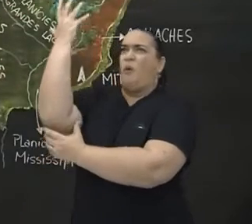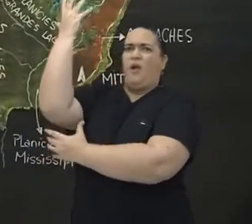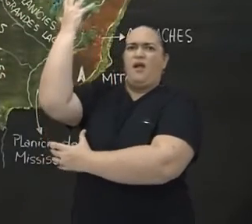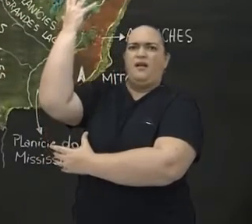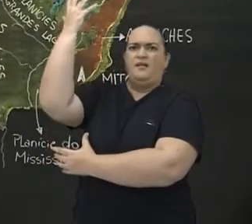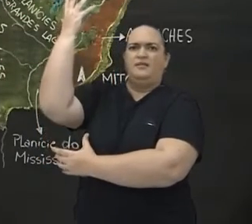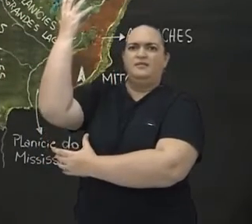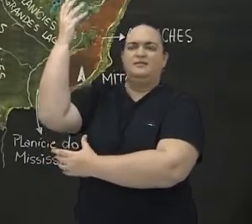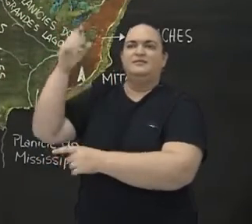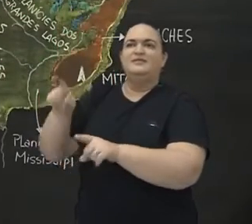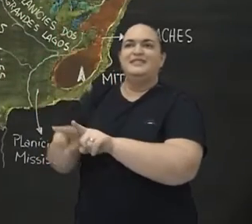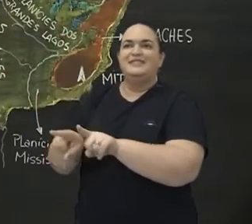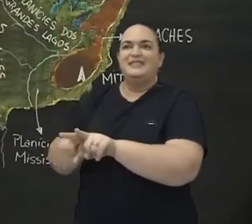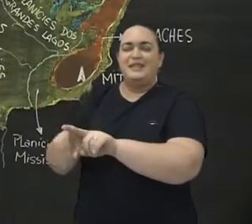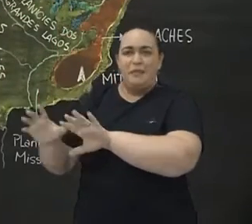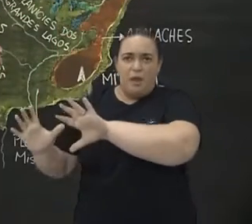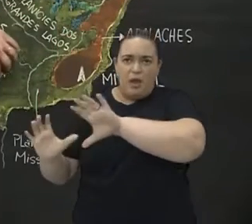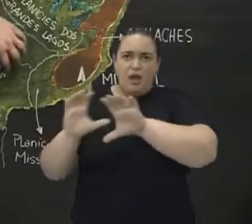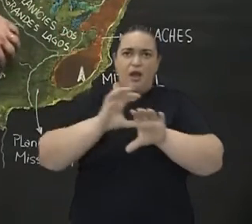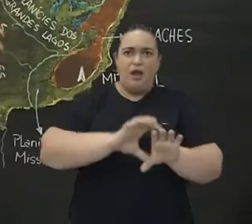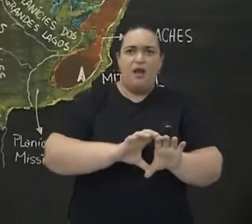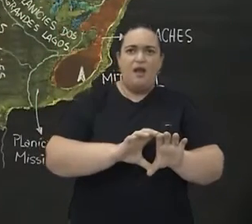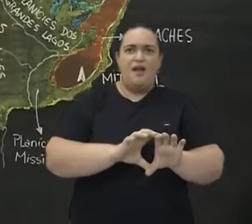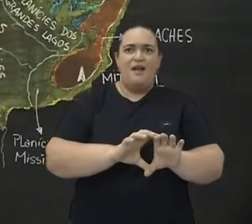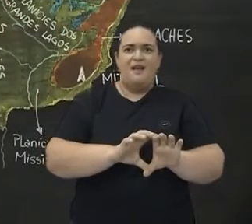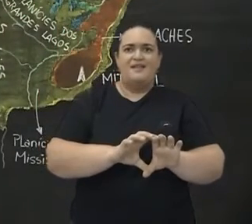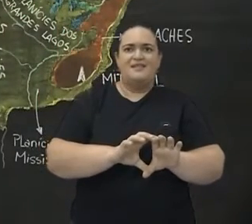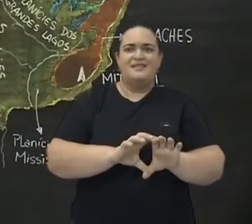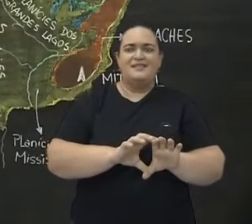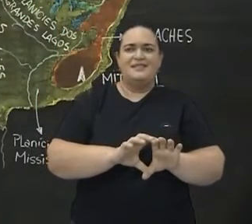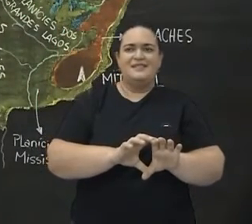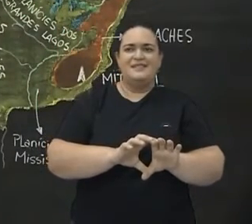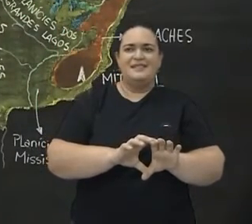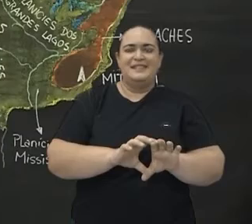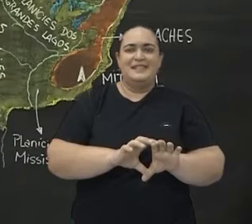principalmente aqui na borda da planície central